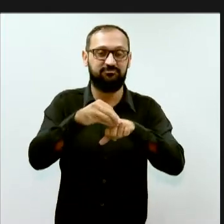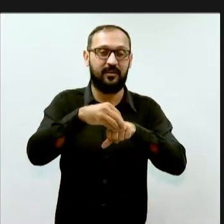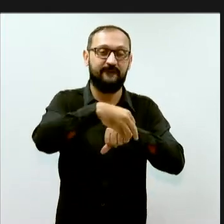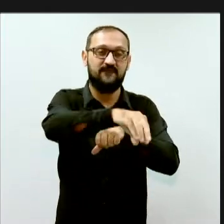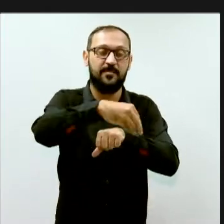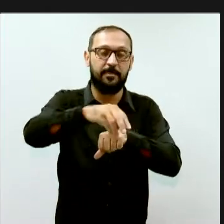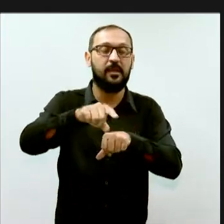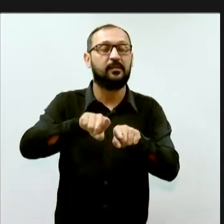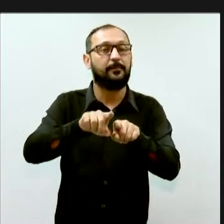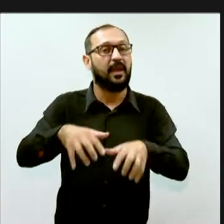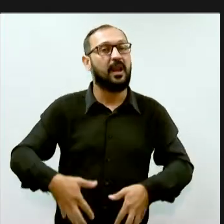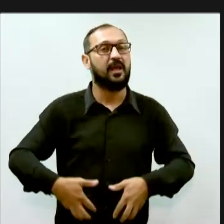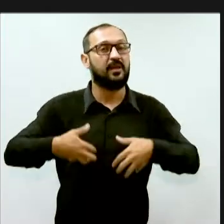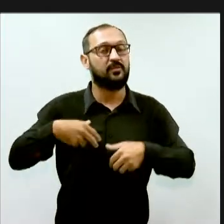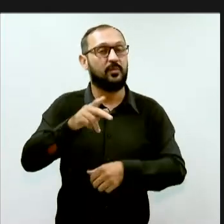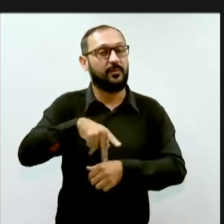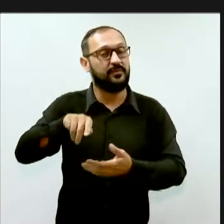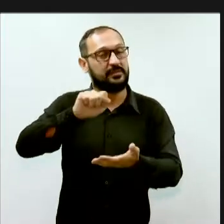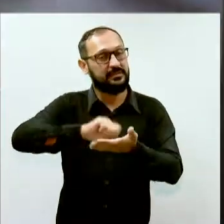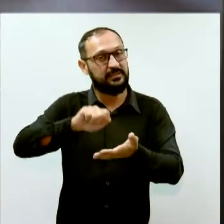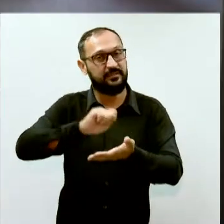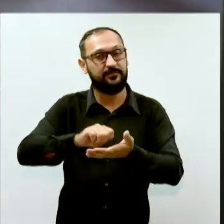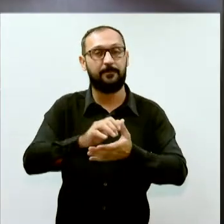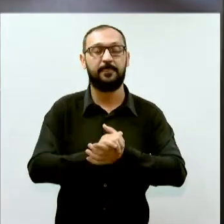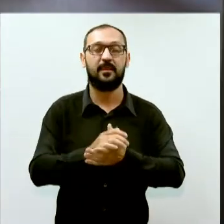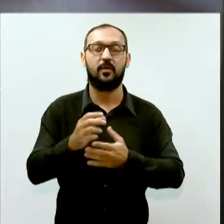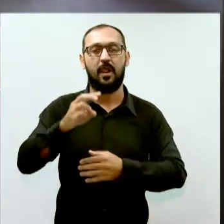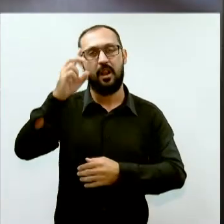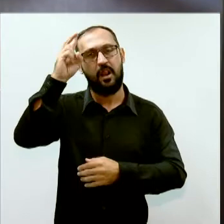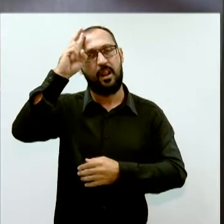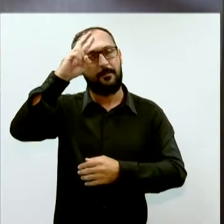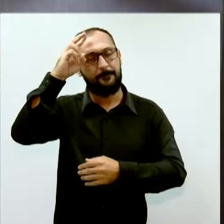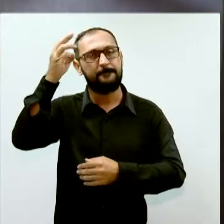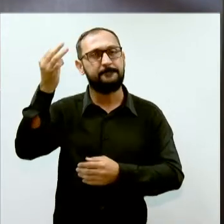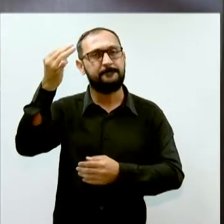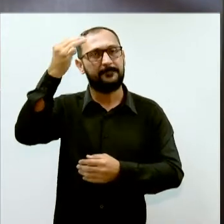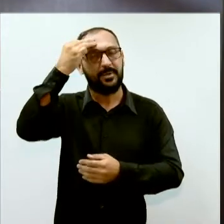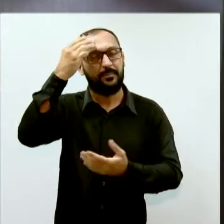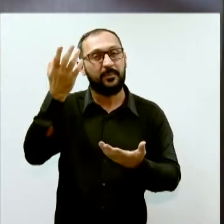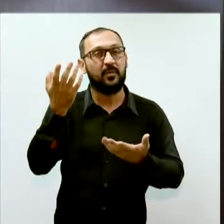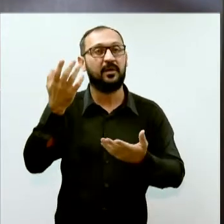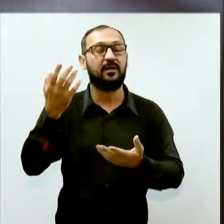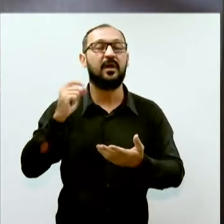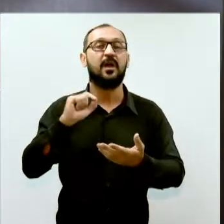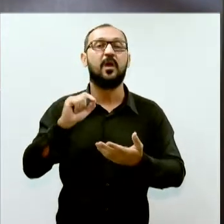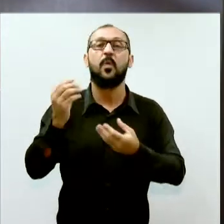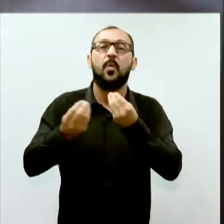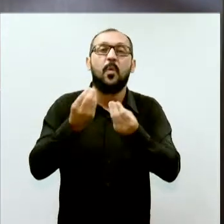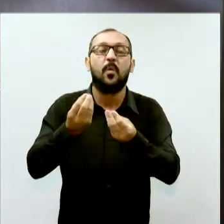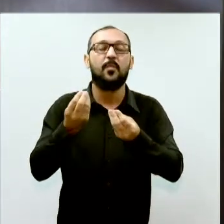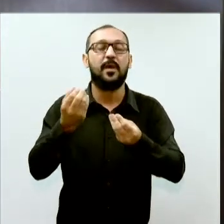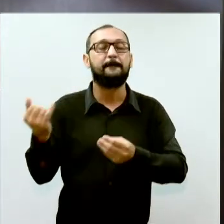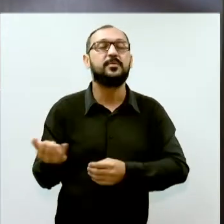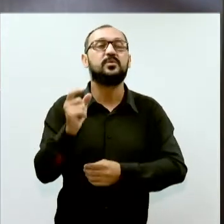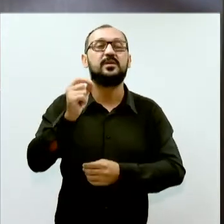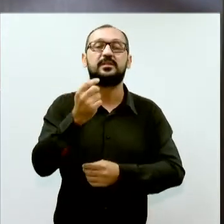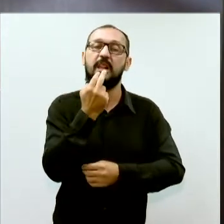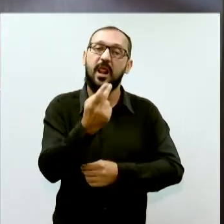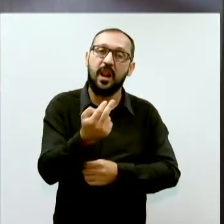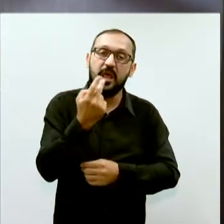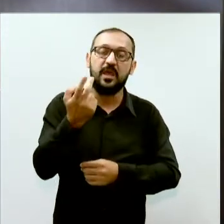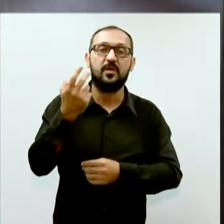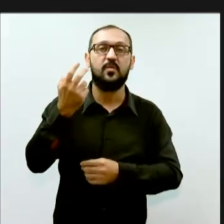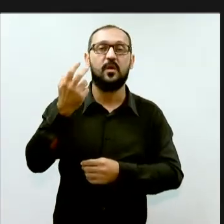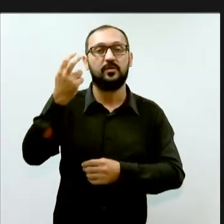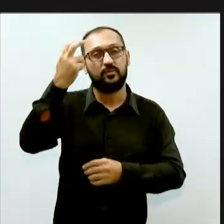alegria dos meus colegas professores, autores. Falando em memórias, né, importância da língua e tradições indígenas, o que